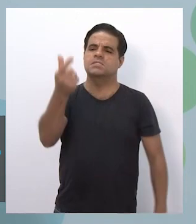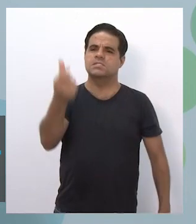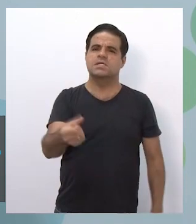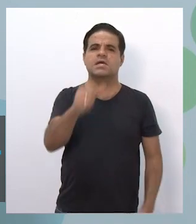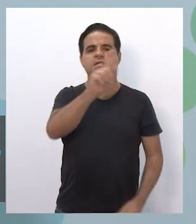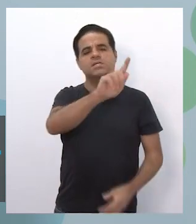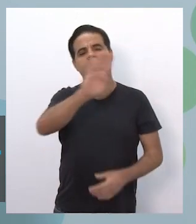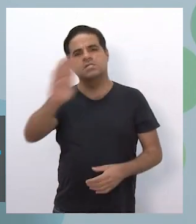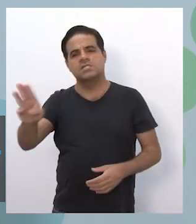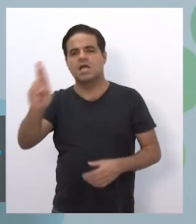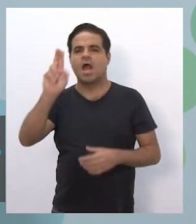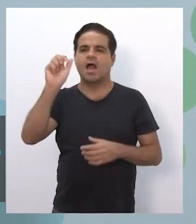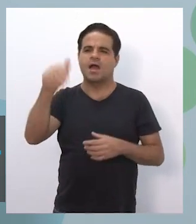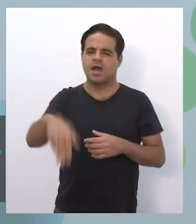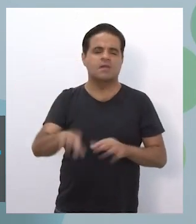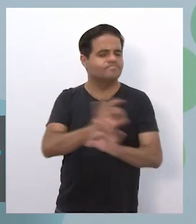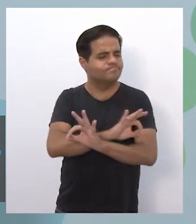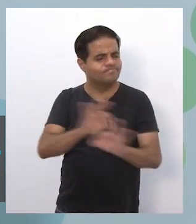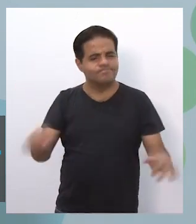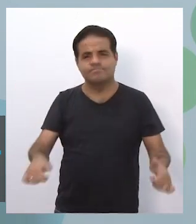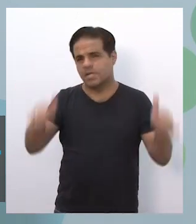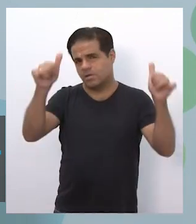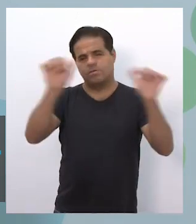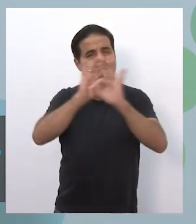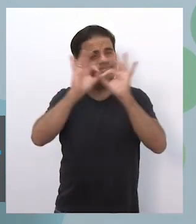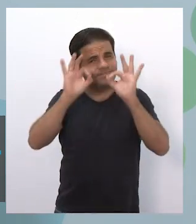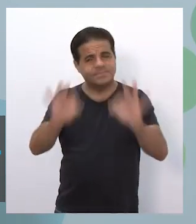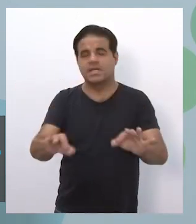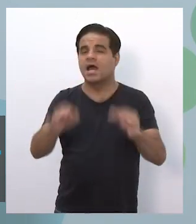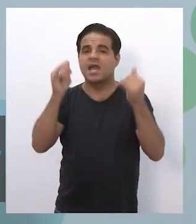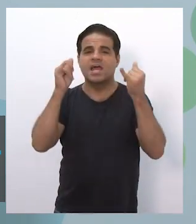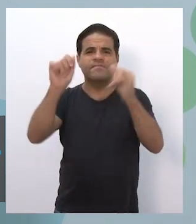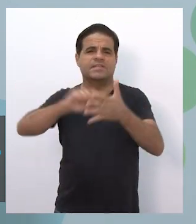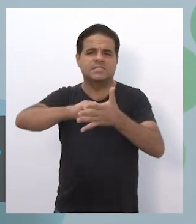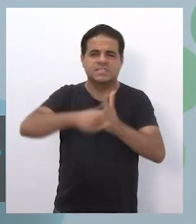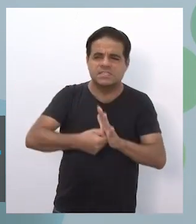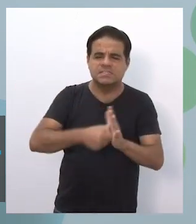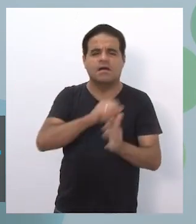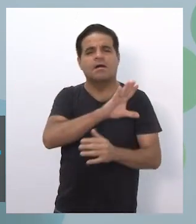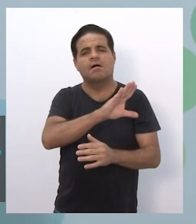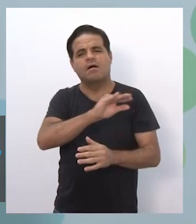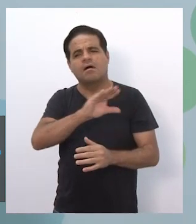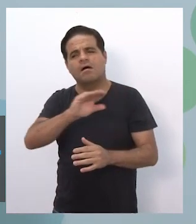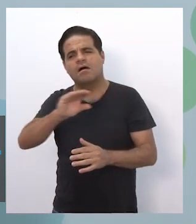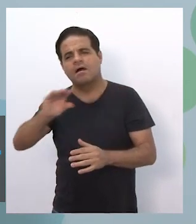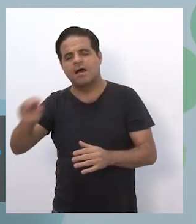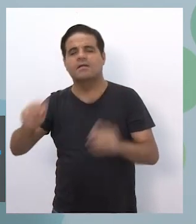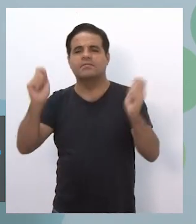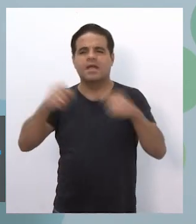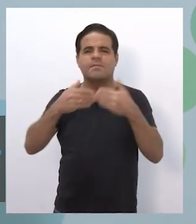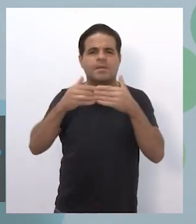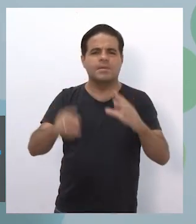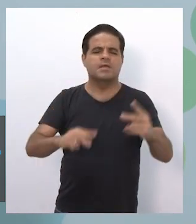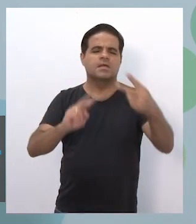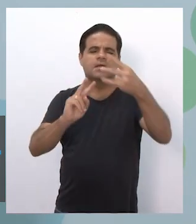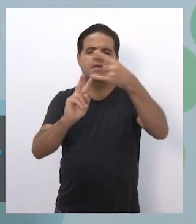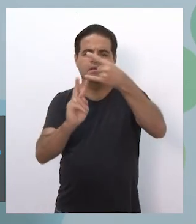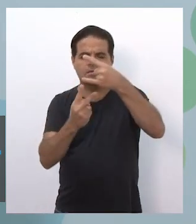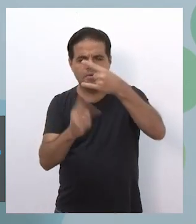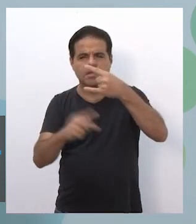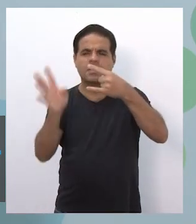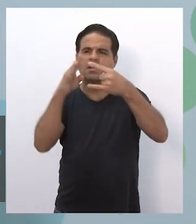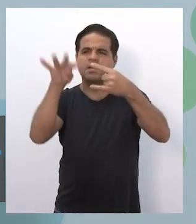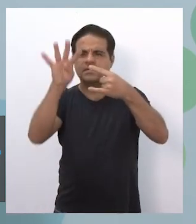RAM. Seria o ideal, assim, para não haver travamentos, para vocês poderem abrir um navegador, o Teams, o Word, o